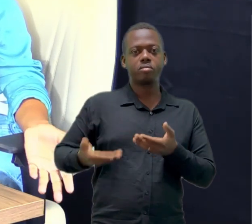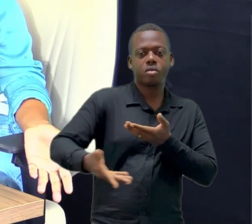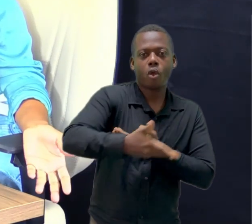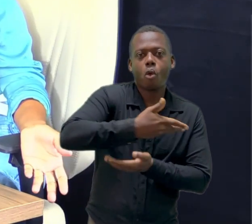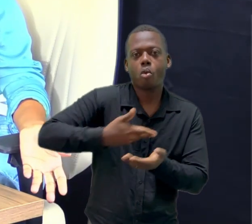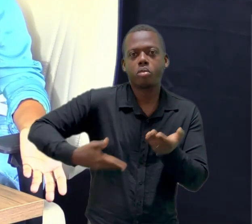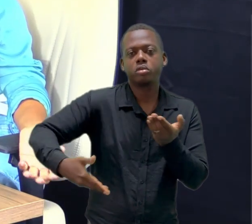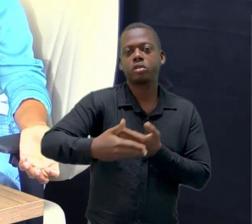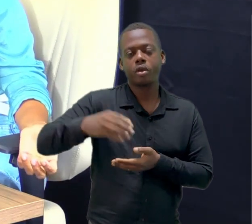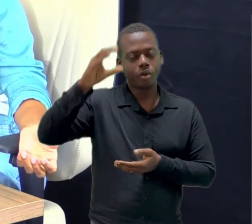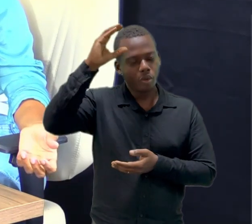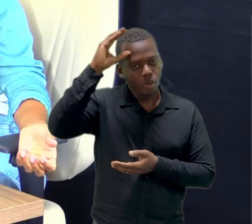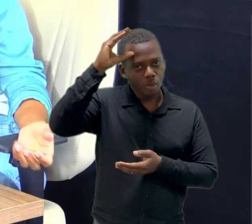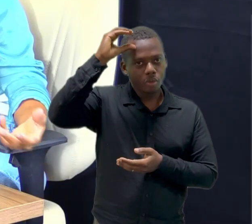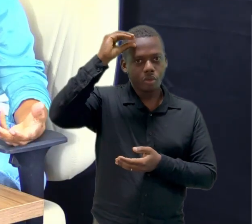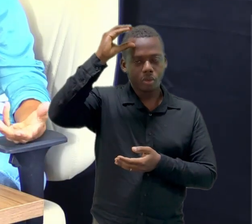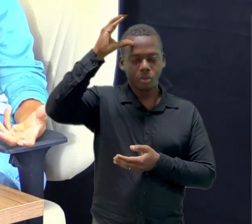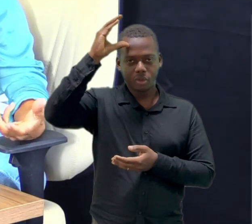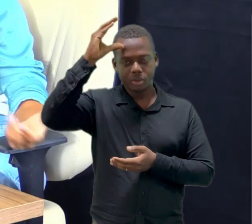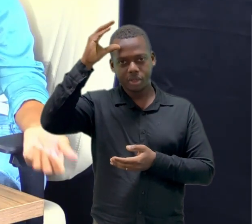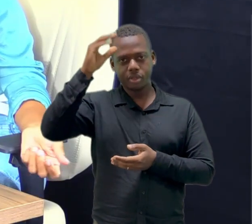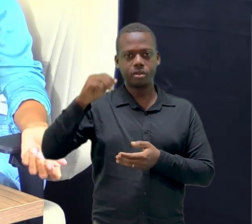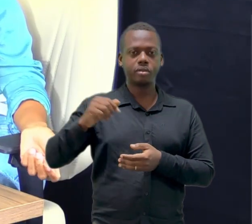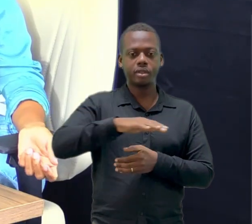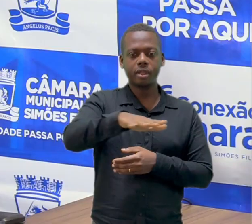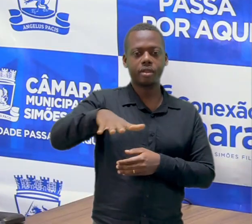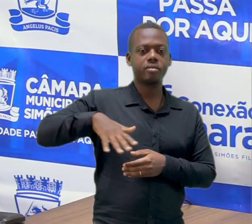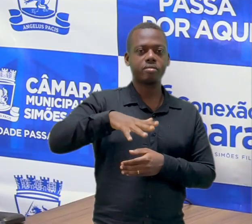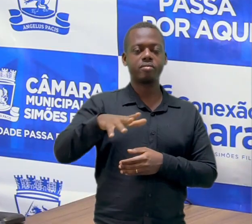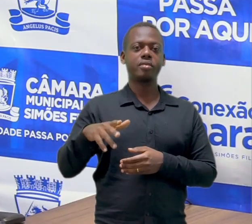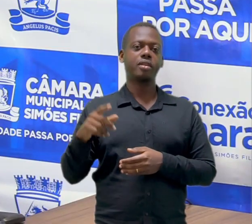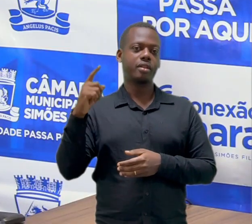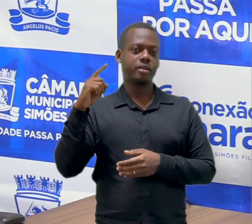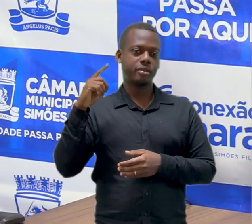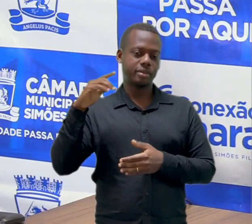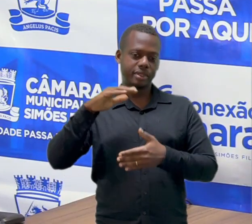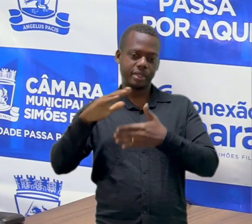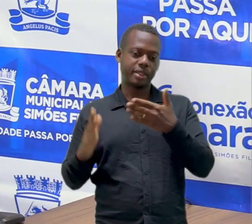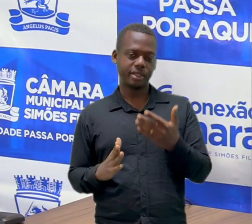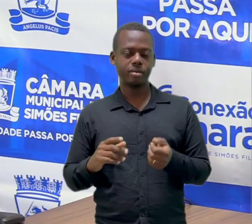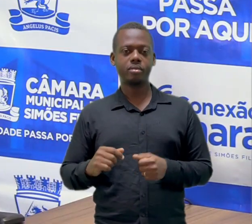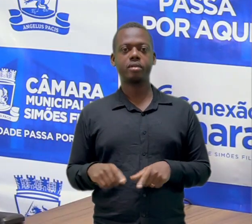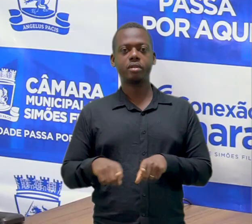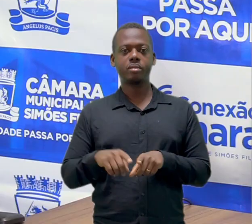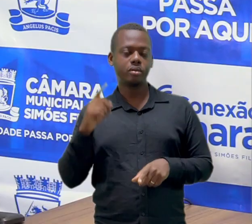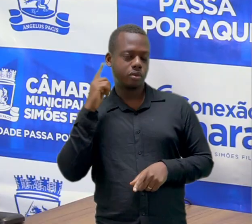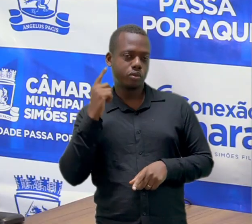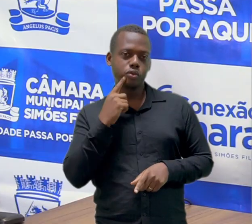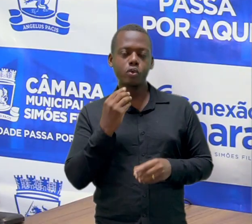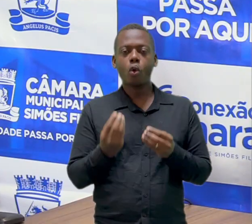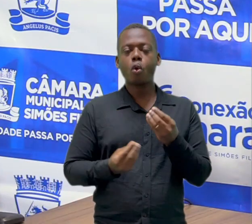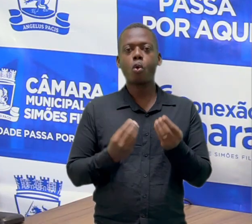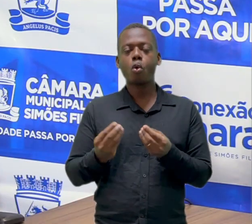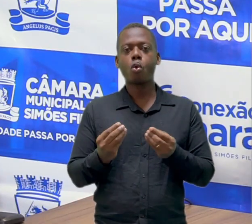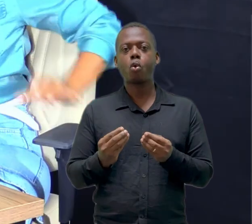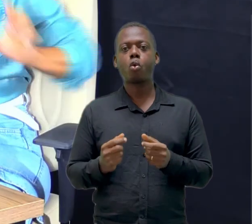pouco do conhecimento, né? E também do universo da Libras e do surdo. Qual a definição de Libras para você enquanto intérprete? A definição de Libra, de